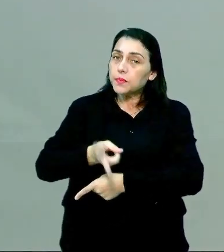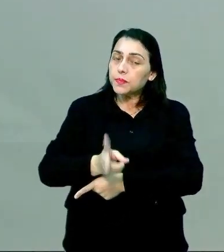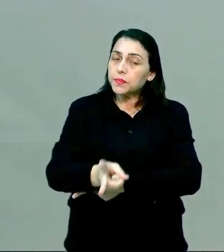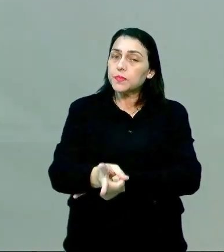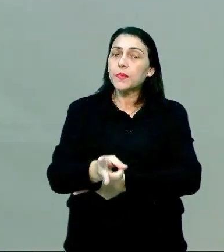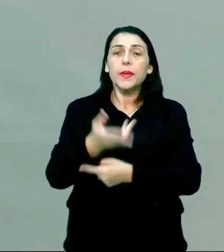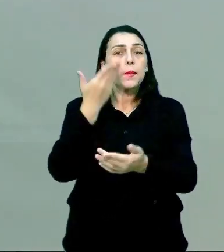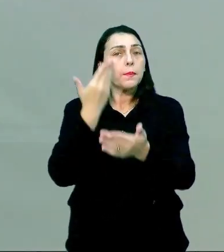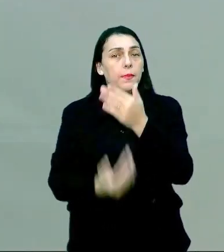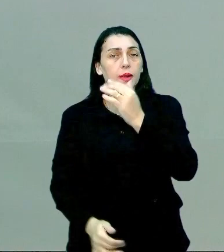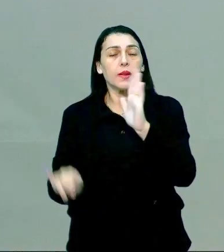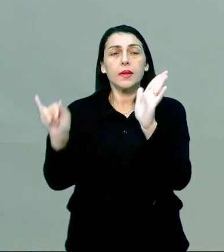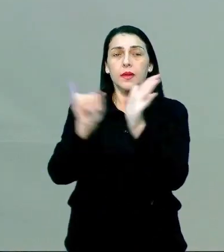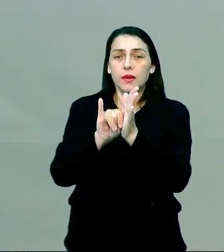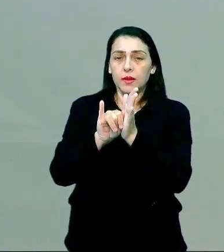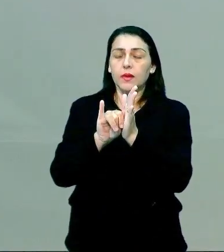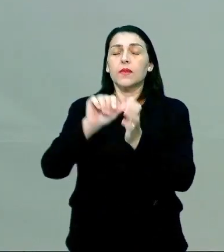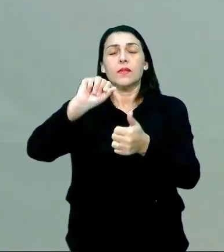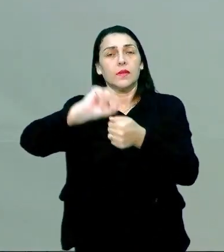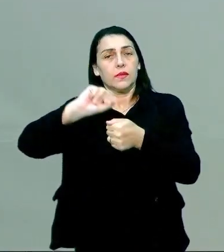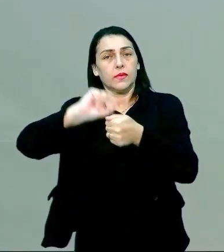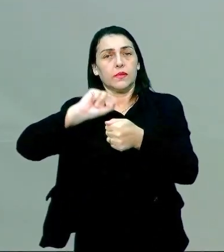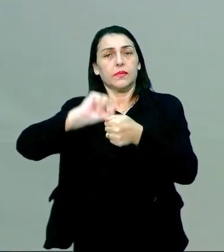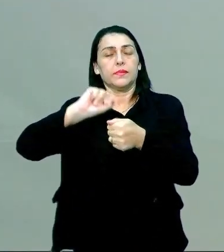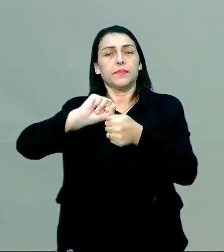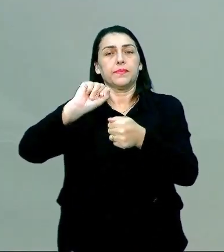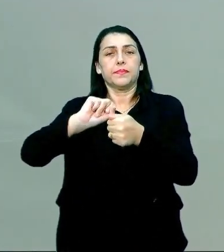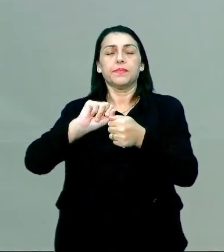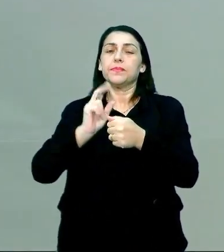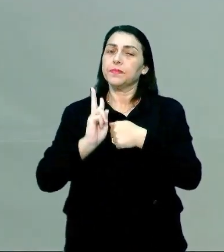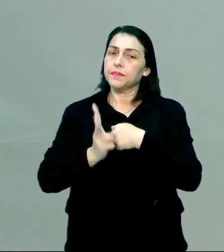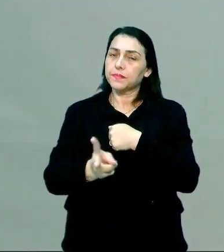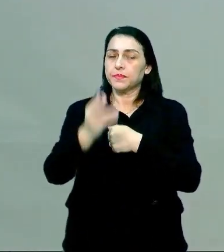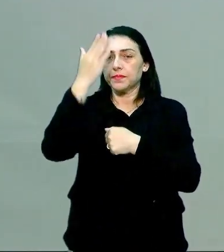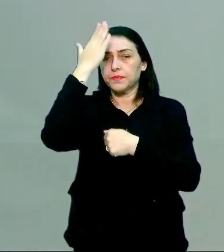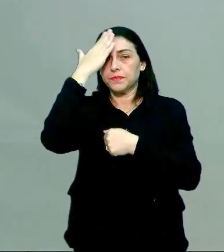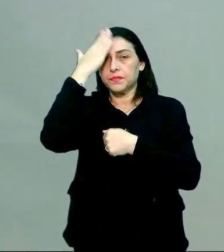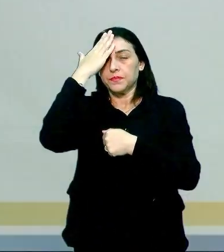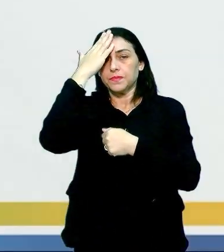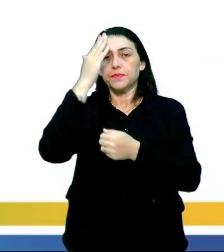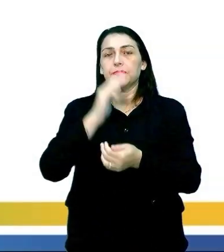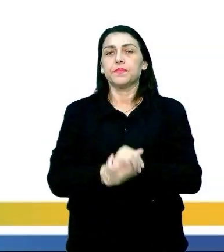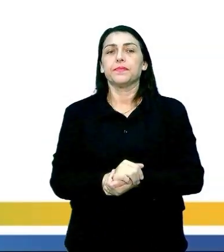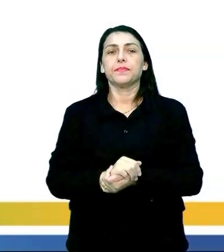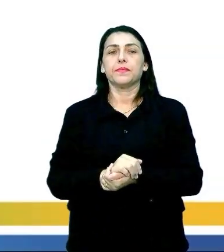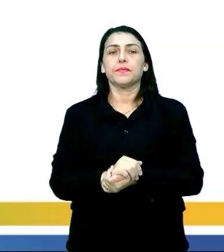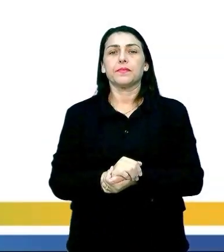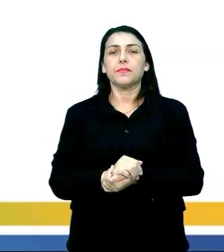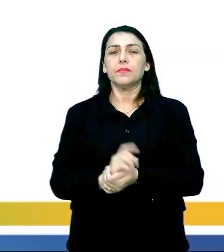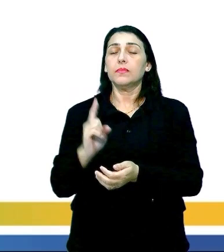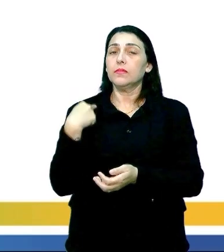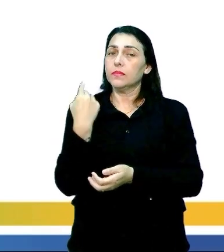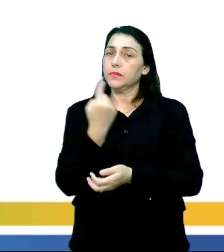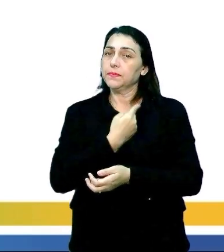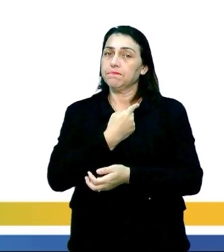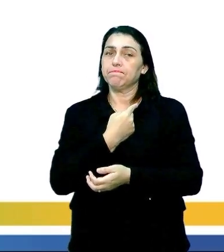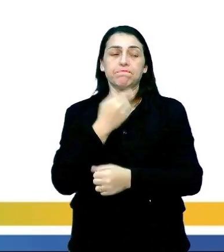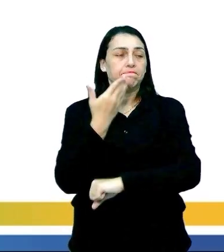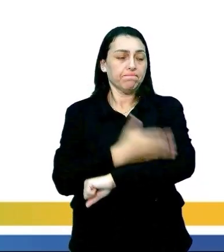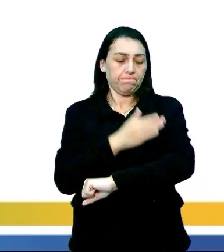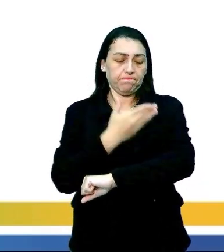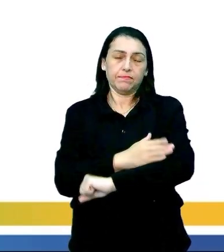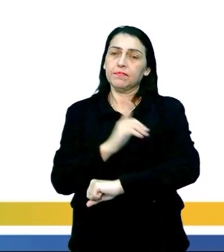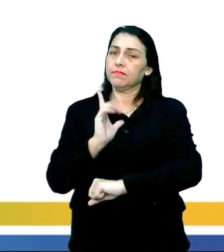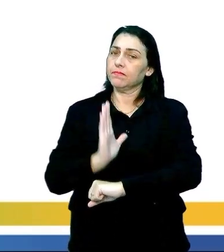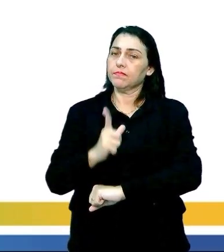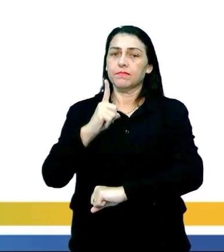não perder a identidade, fazer isso ficar, se manter, compreendido? E aí aqui, para a gente não ficar sem praticar, a gente já